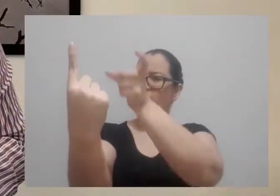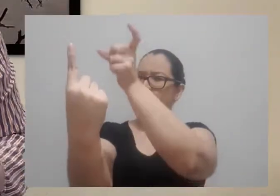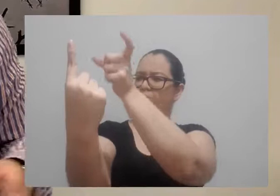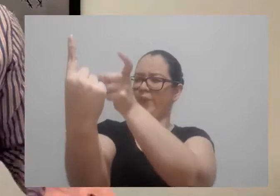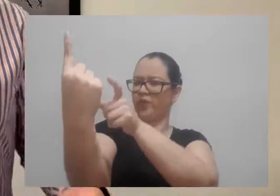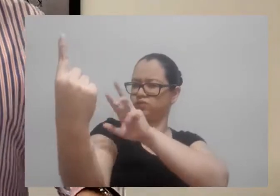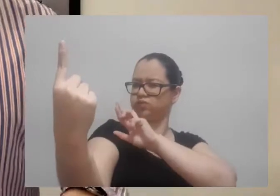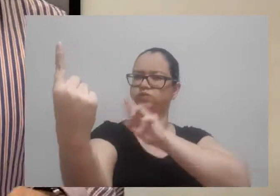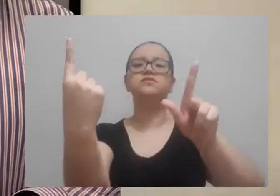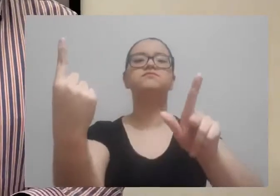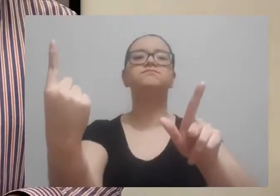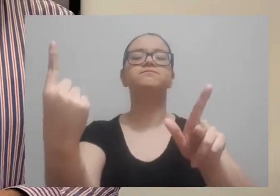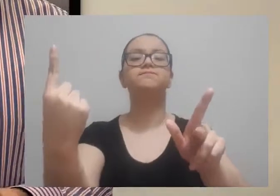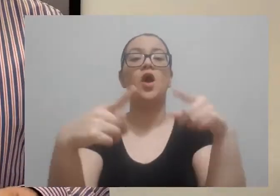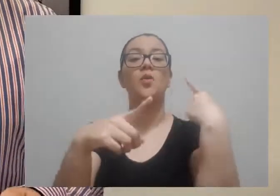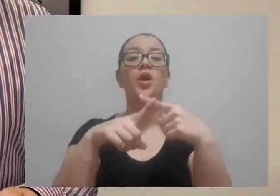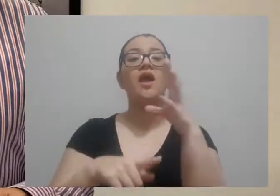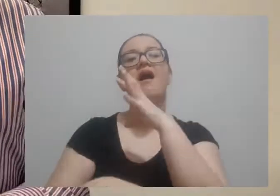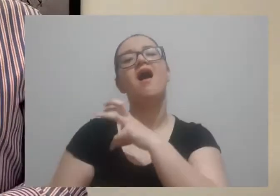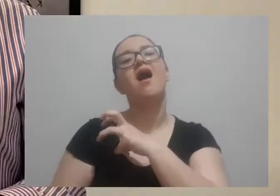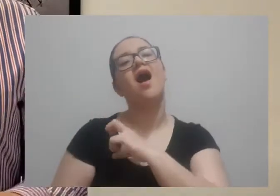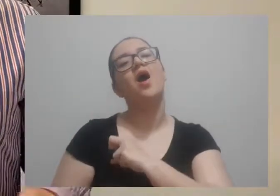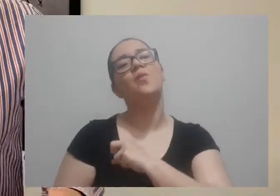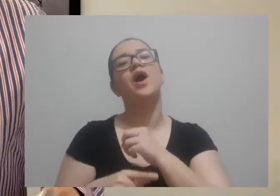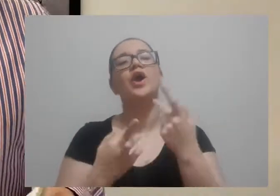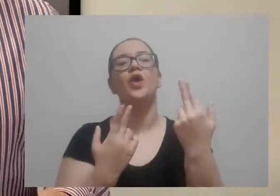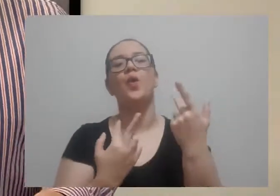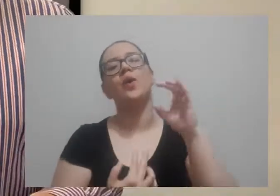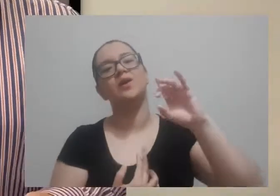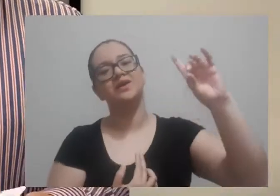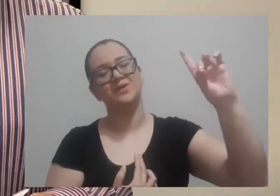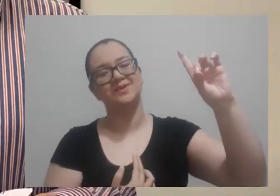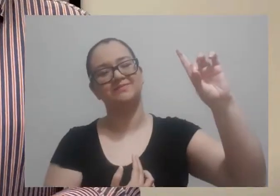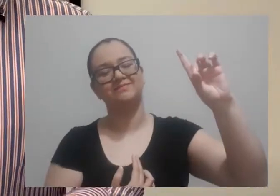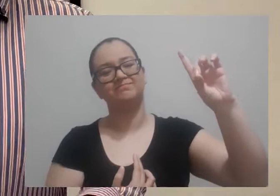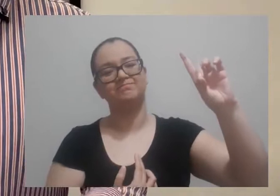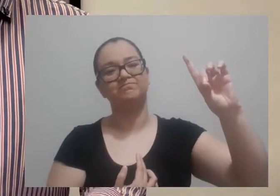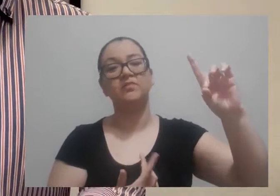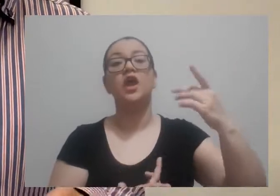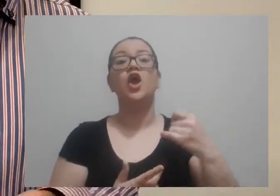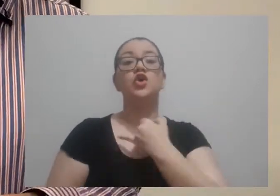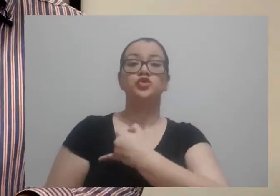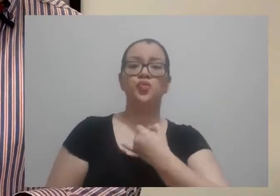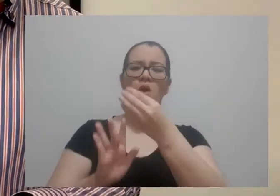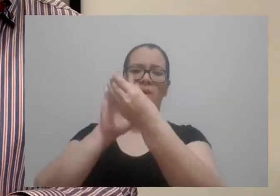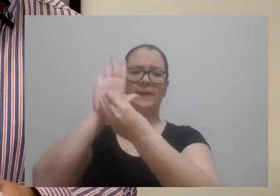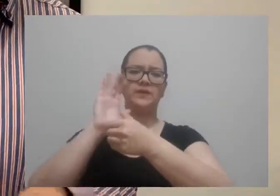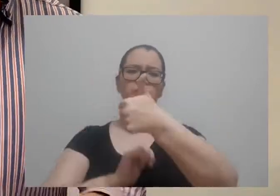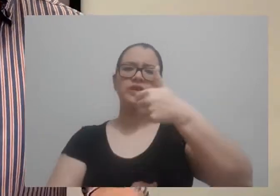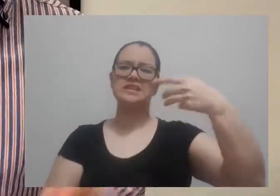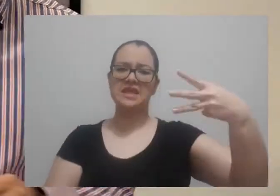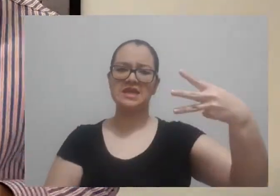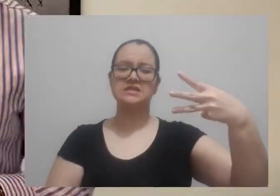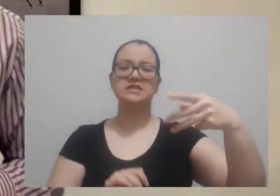exemplo, João 13, deixa eu ver aqui, para você, João 13, capítulo 13,